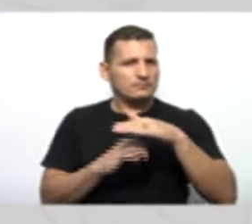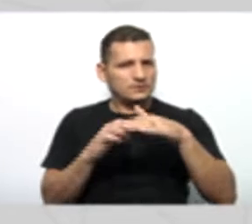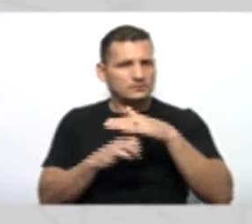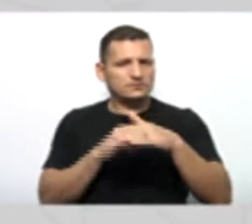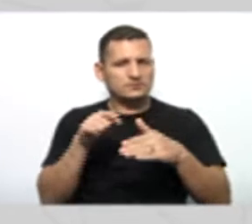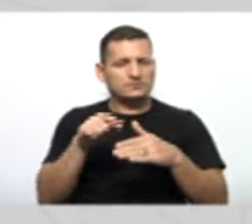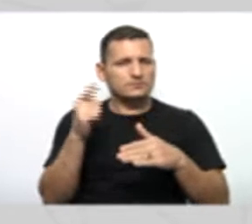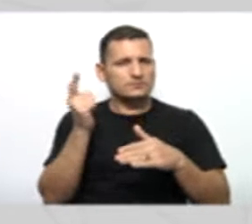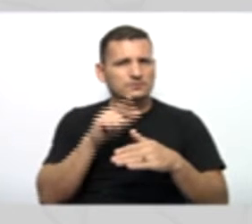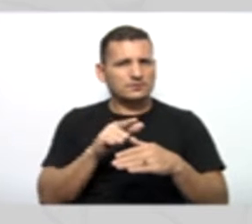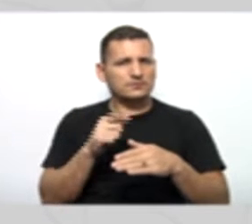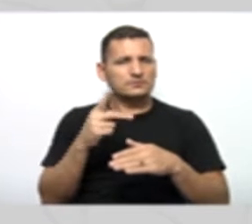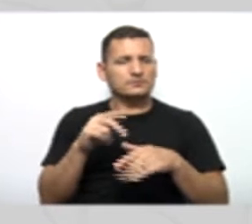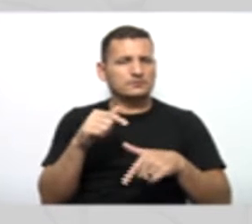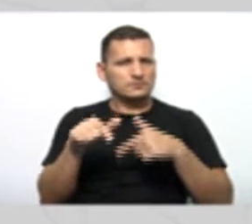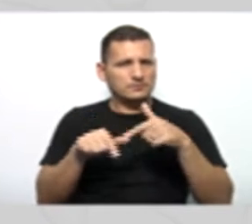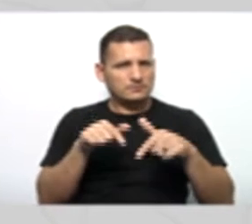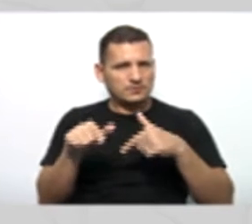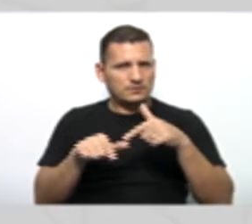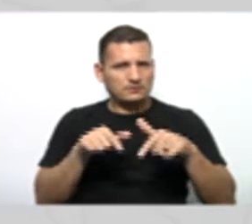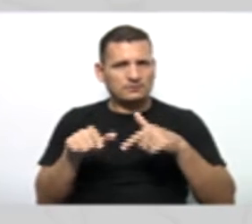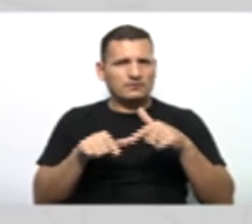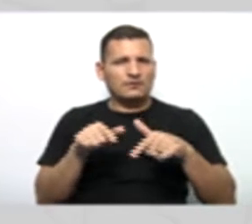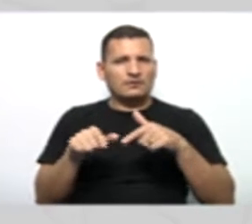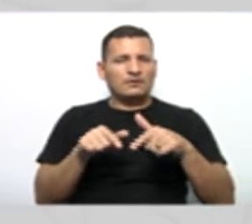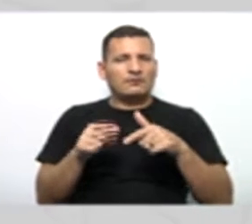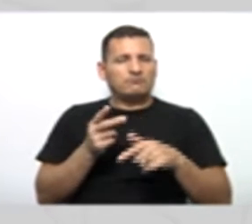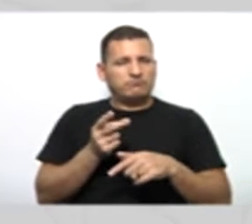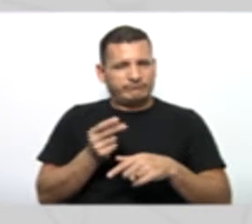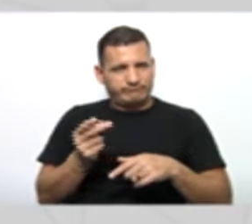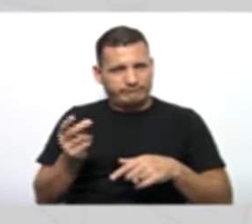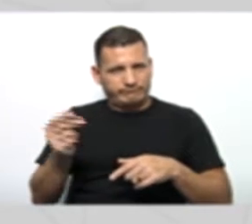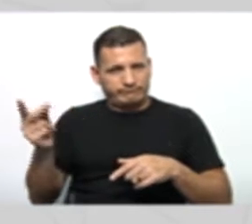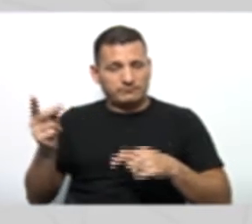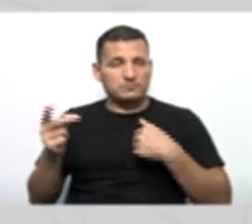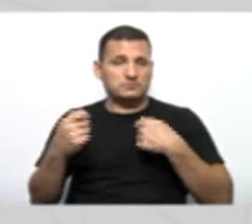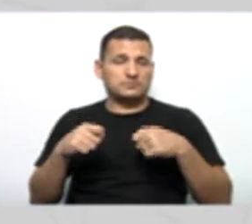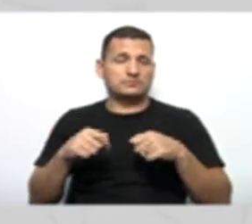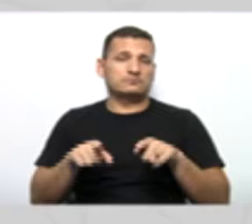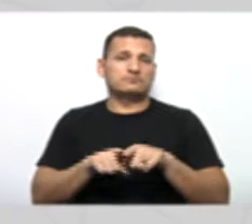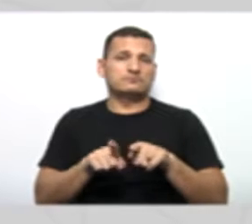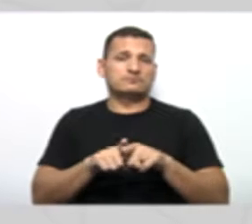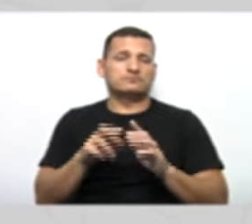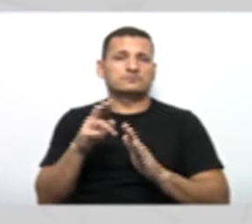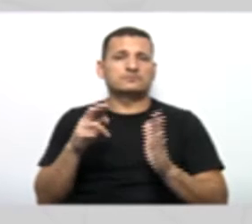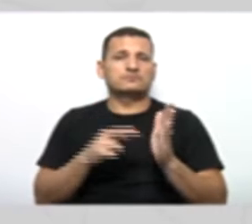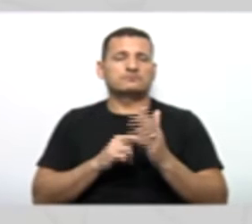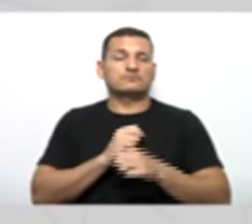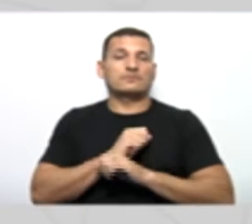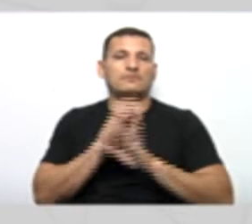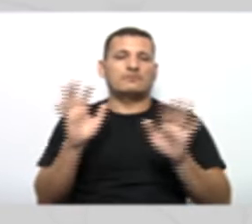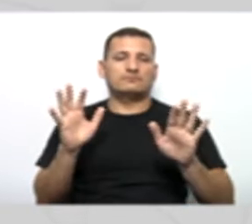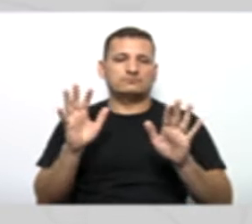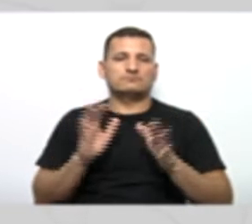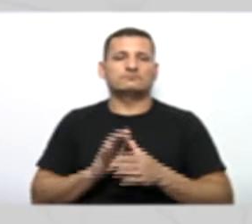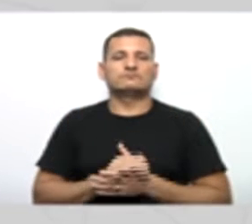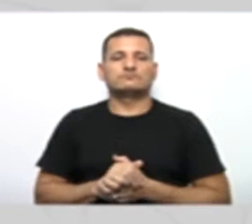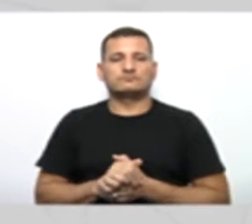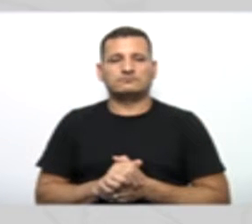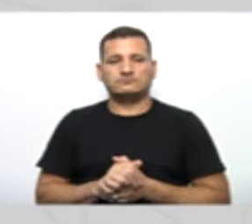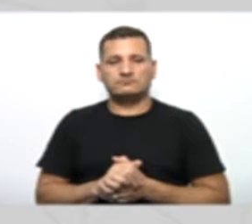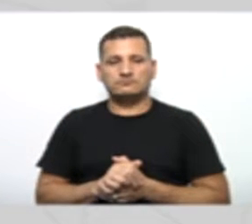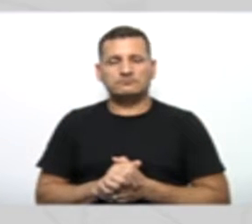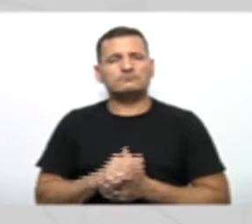consegue garantir as suas atividades com perenidade, eu preciso também ter critérios claros para definir isso.